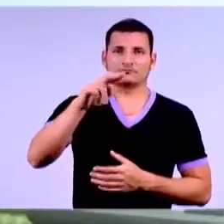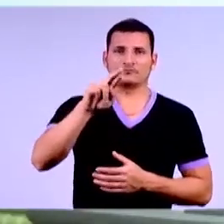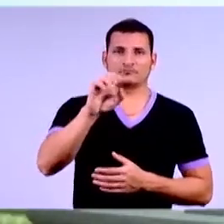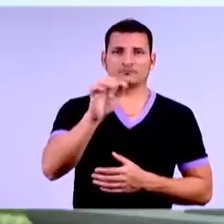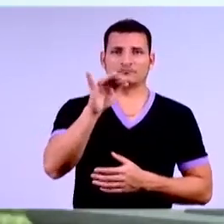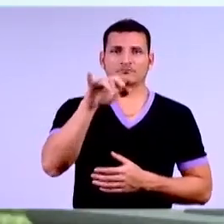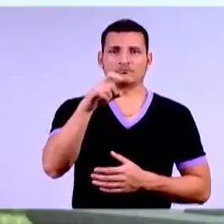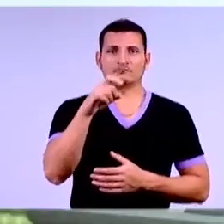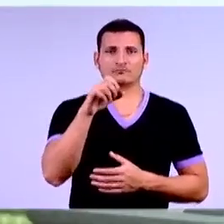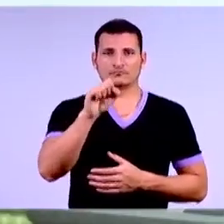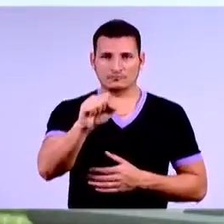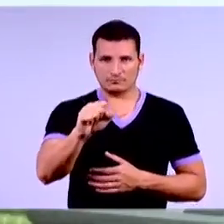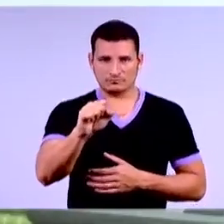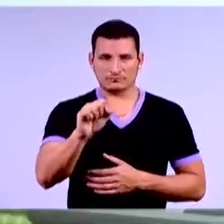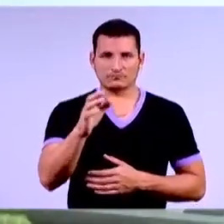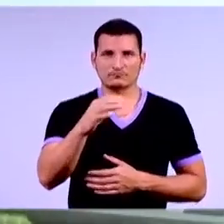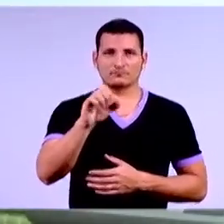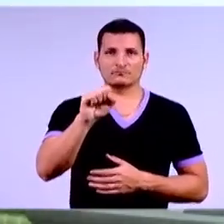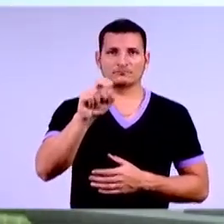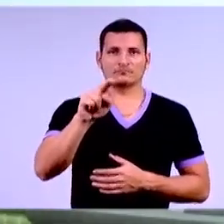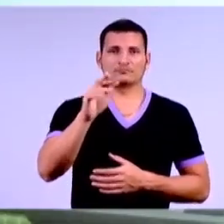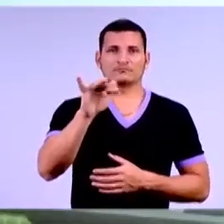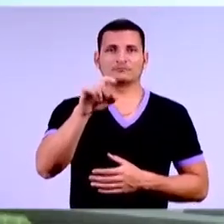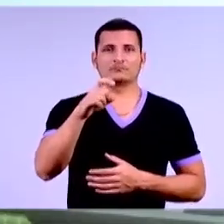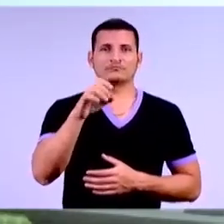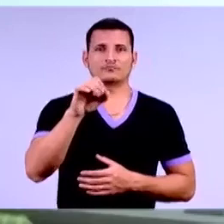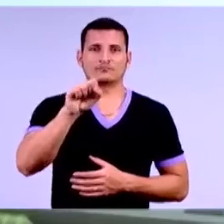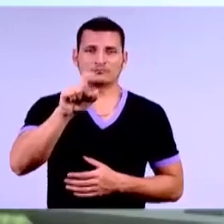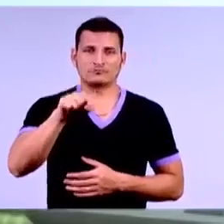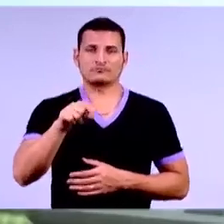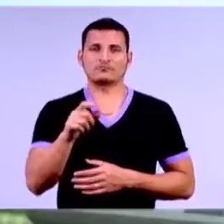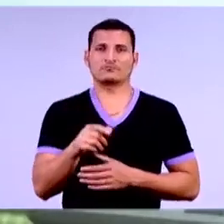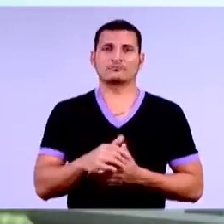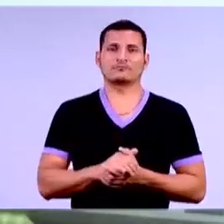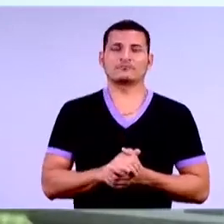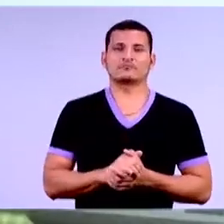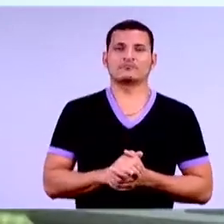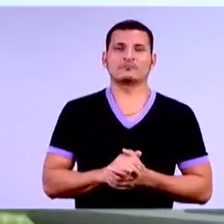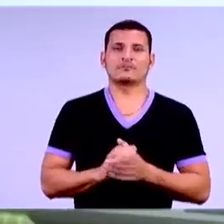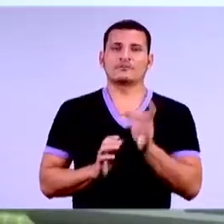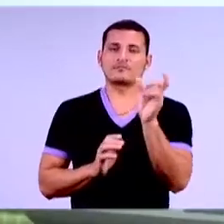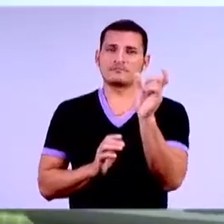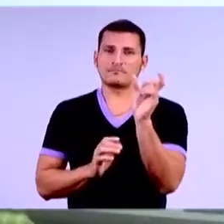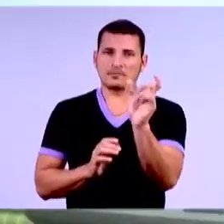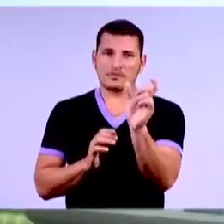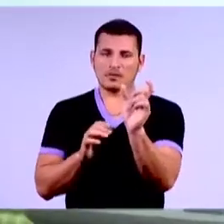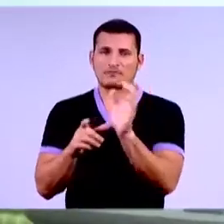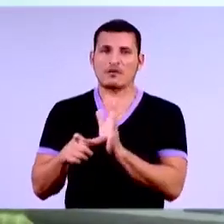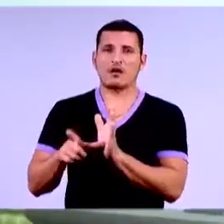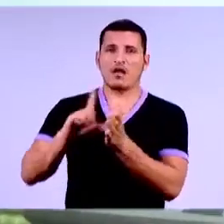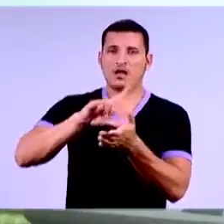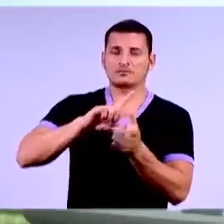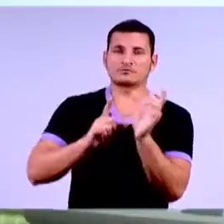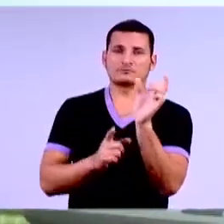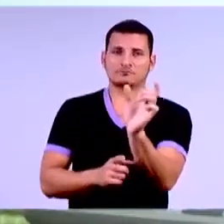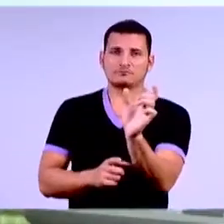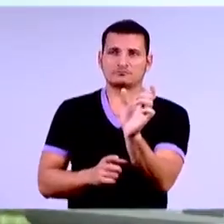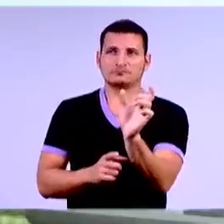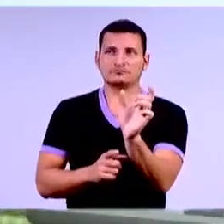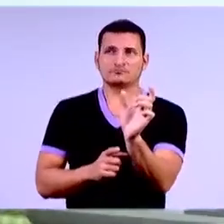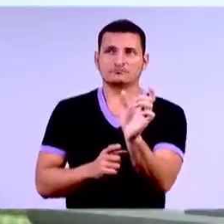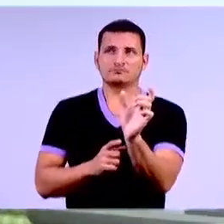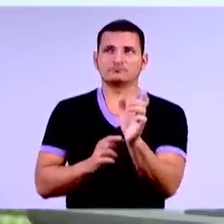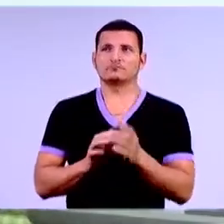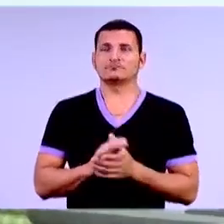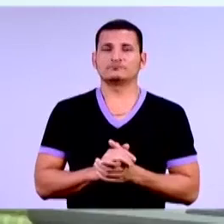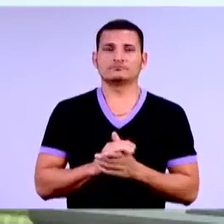sufixo os príncipes são é palavras que nós acoplamos a raízen antes da rainha e os